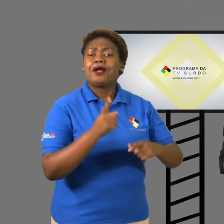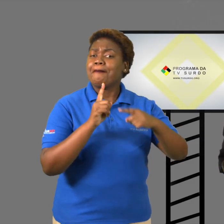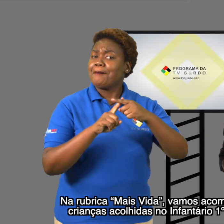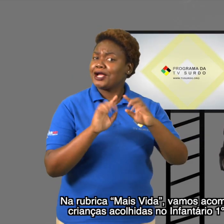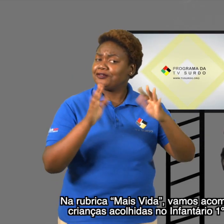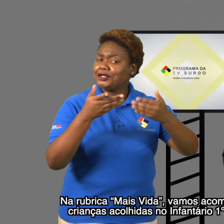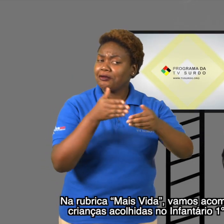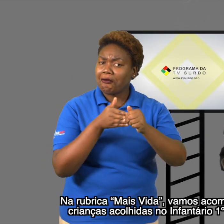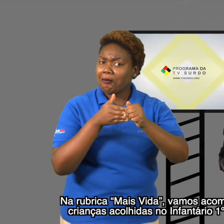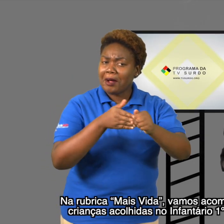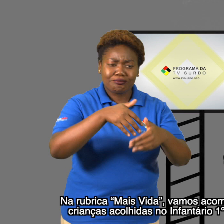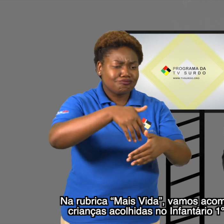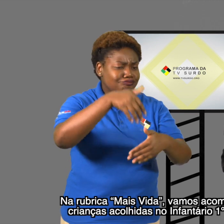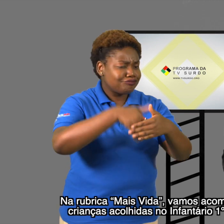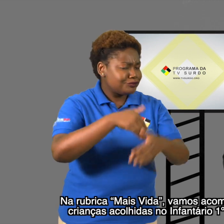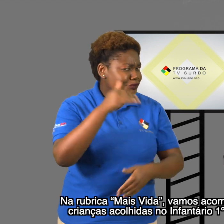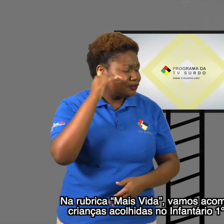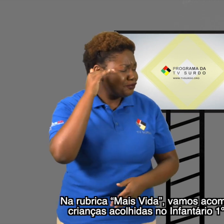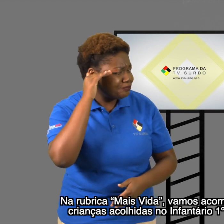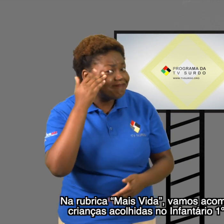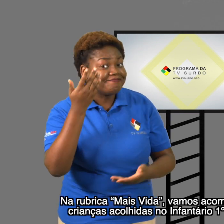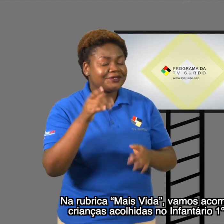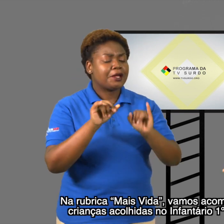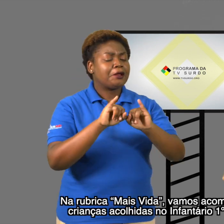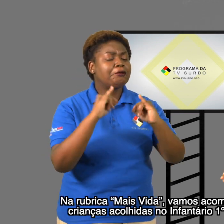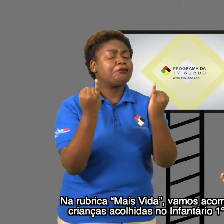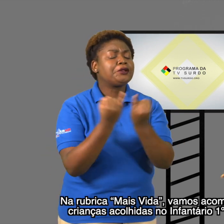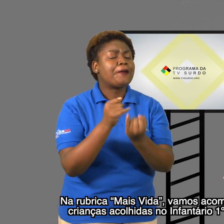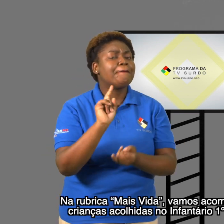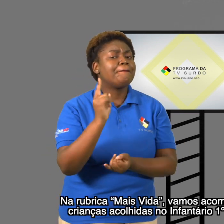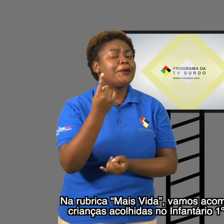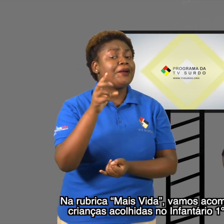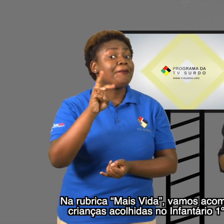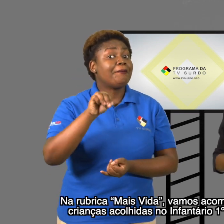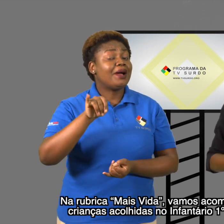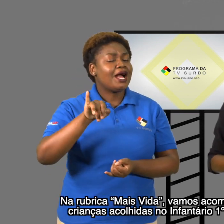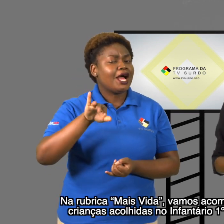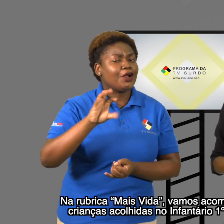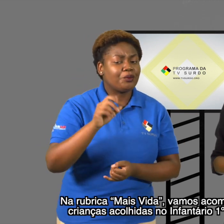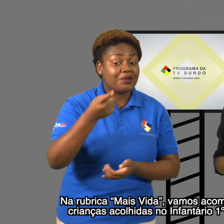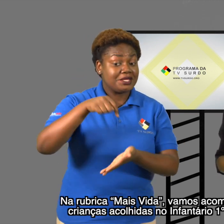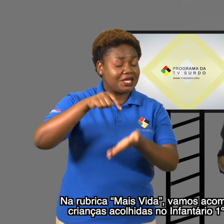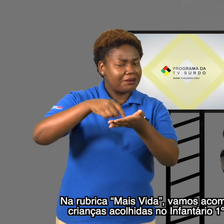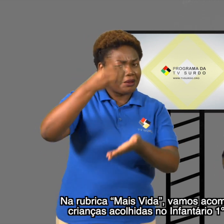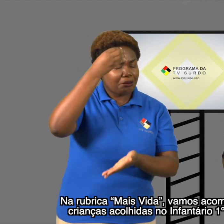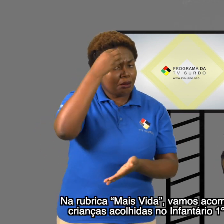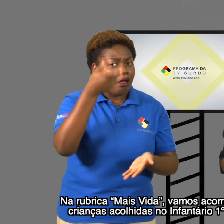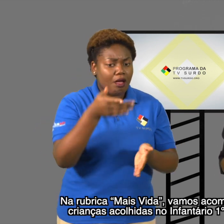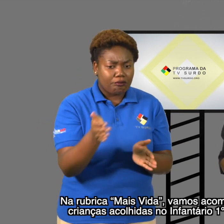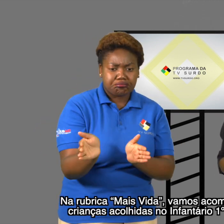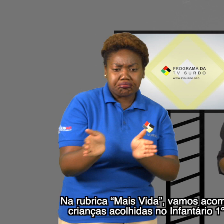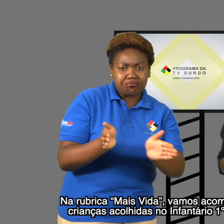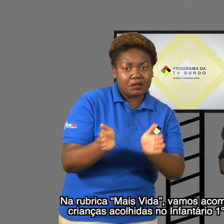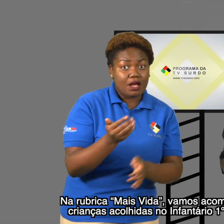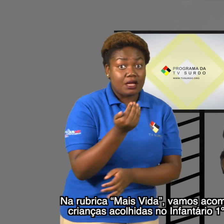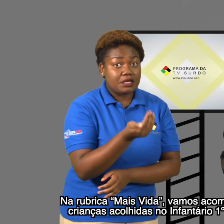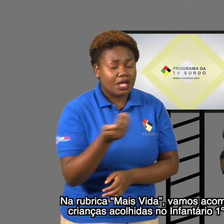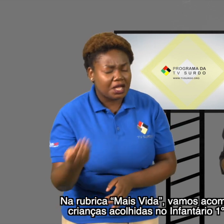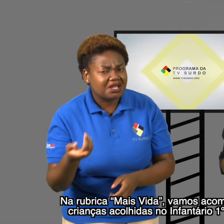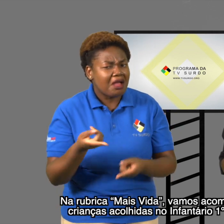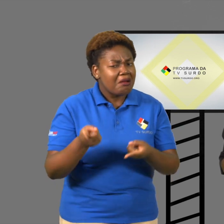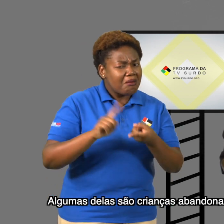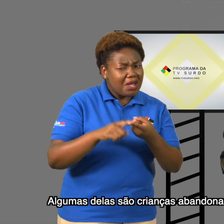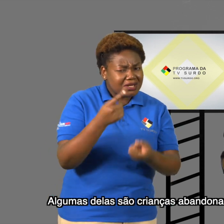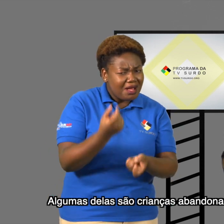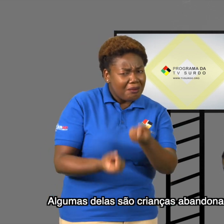Na rubrica Mais Vida, vamos acompanhar o dia a dia das crianças acolhidas no Infrantário 1º de Maio em